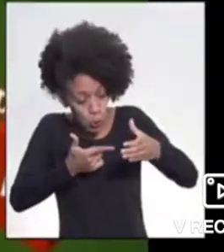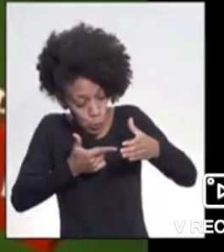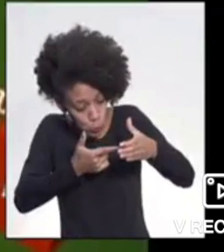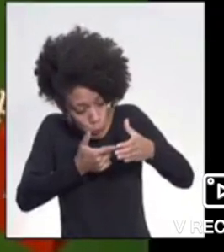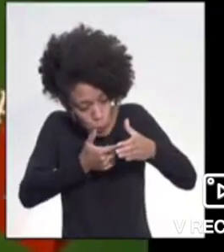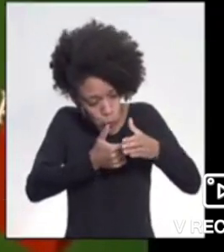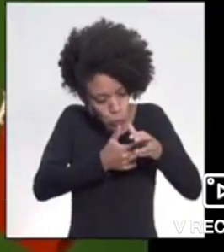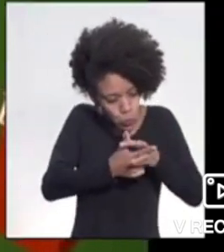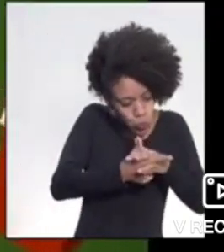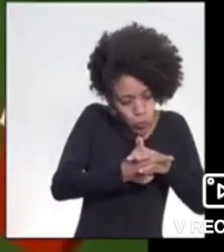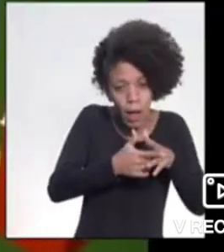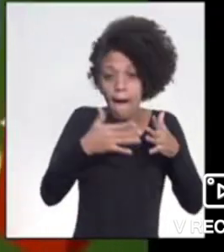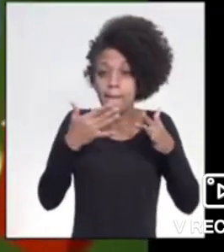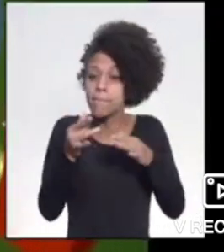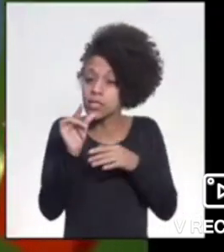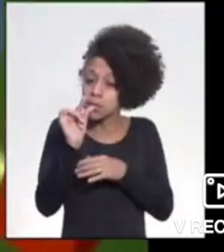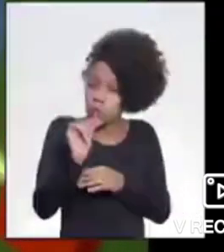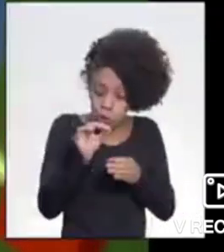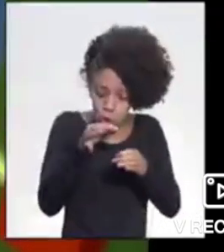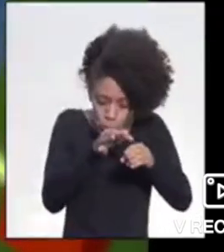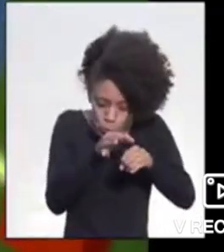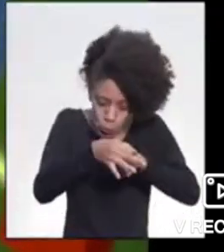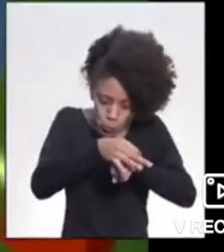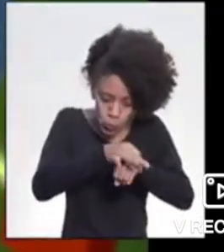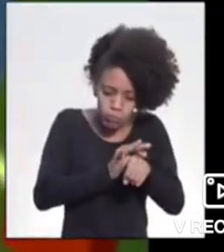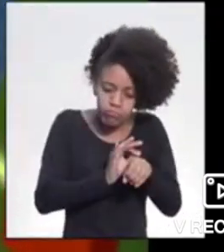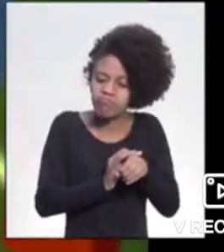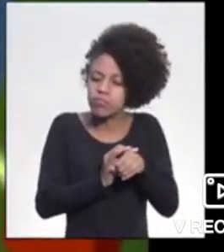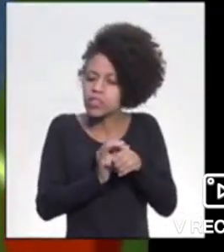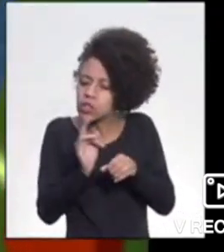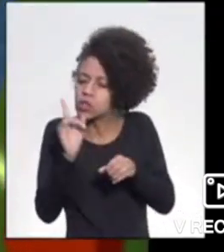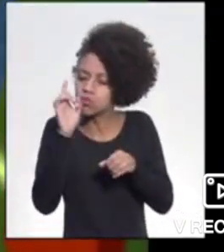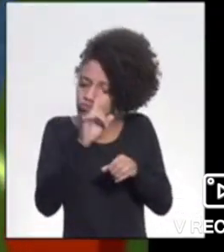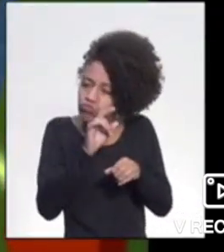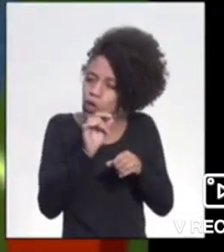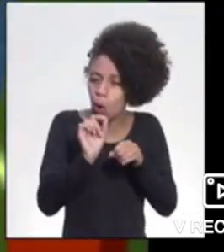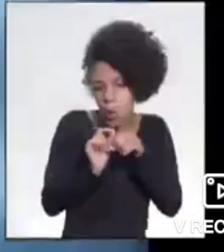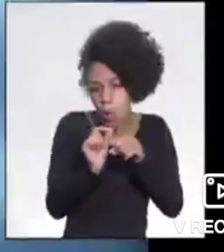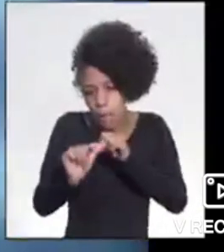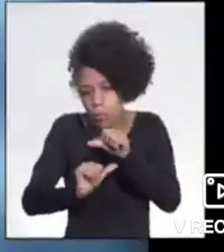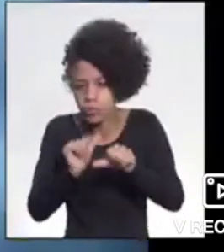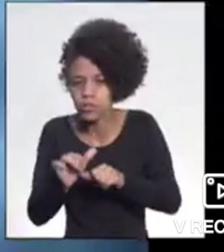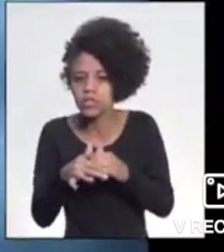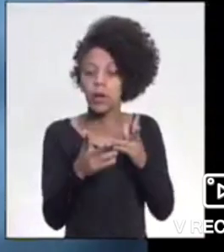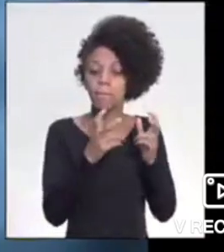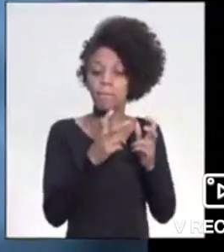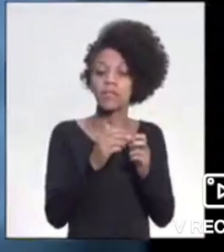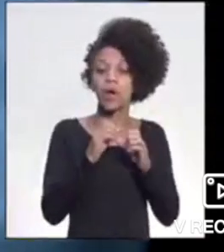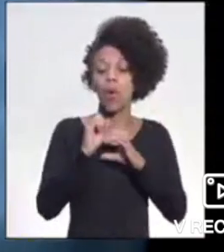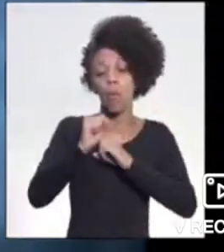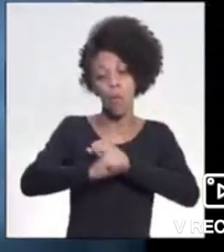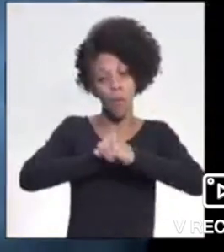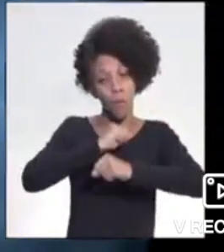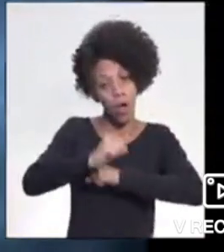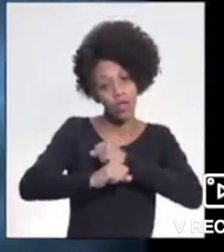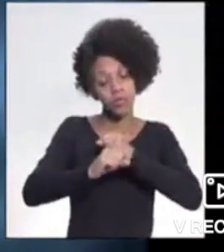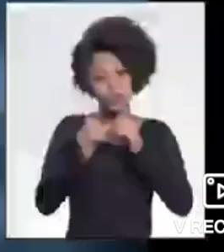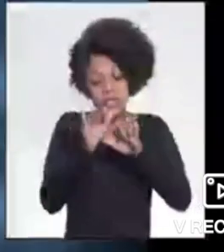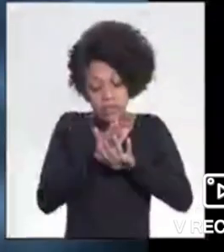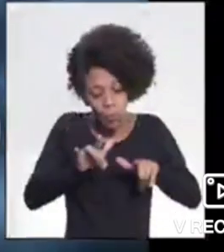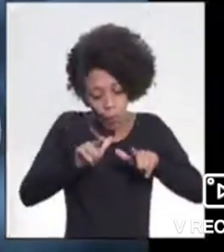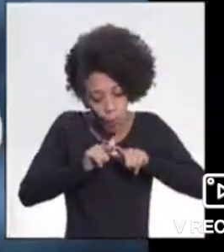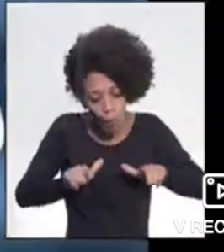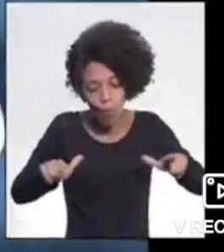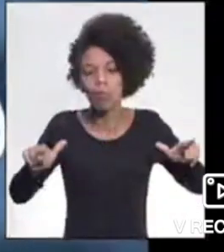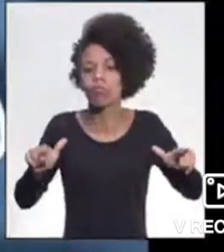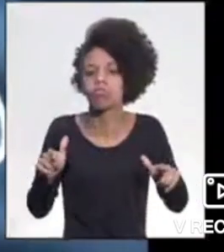sofrer desvios, porém pouquíssimas partículas alfa sofreram grandes desvios. Assim, ele verificou que o átomo possuía espaços vazios, ou seja,